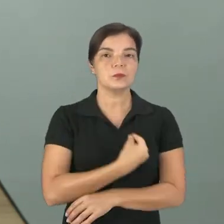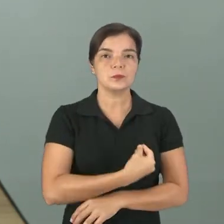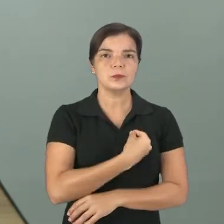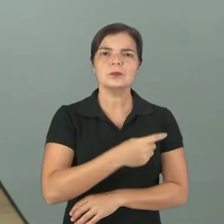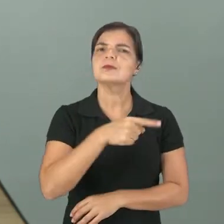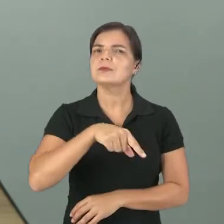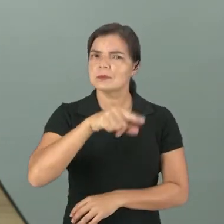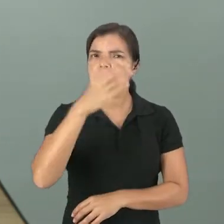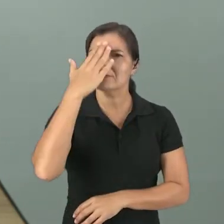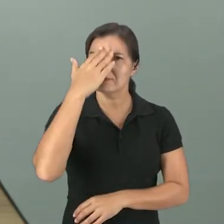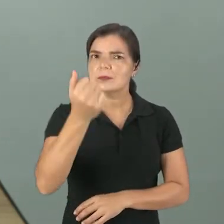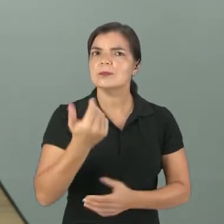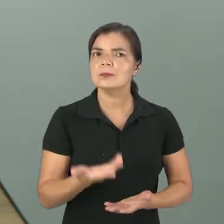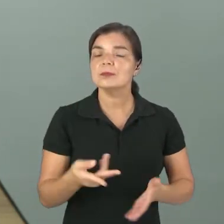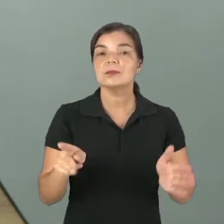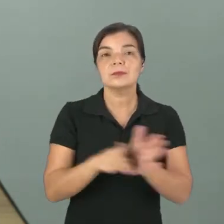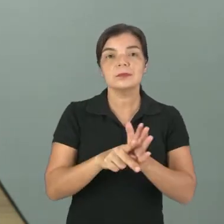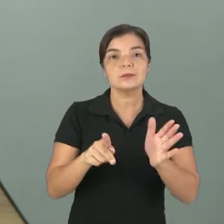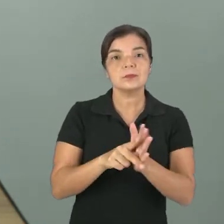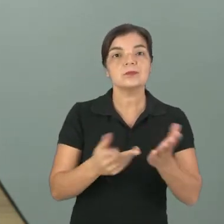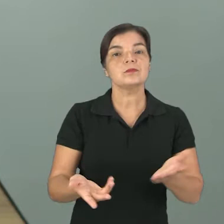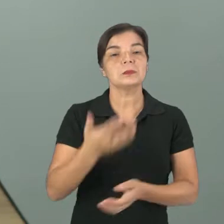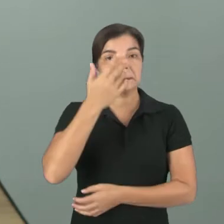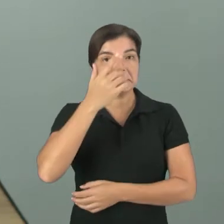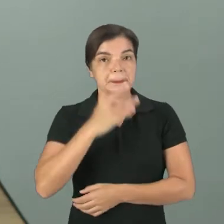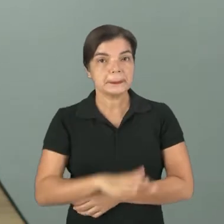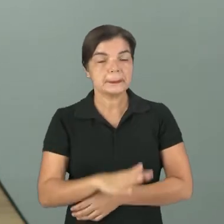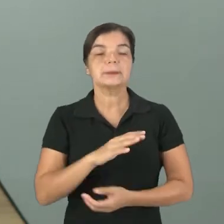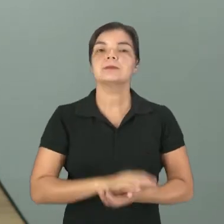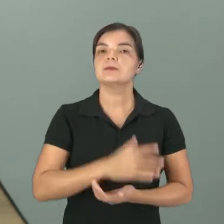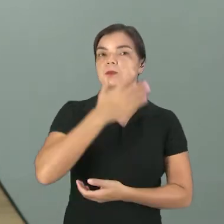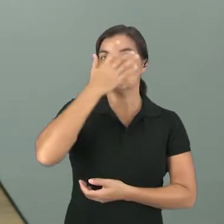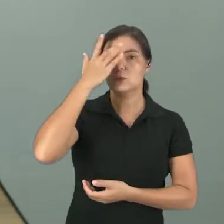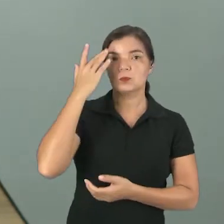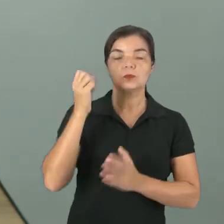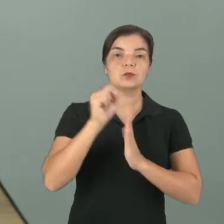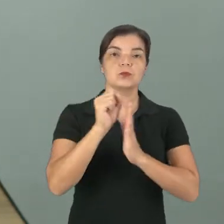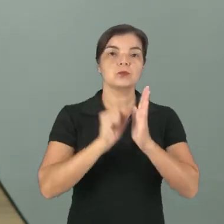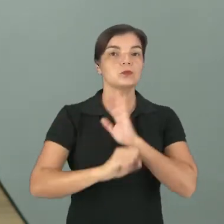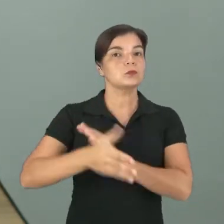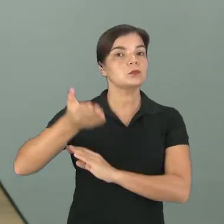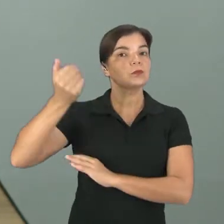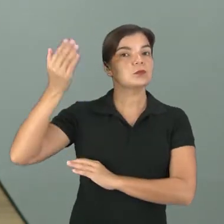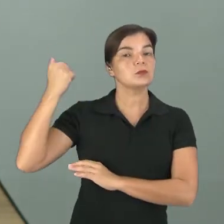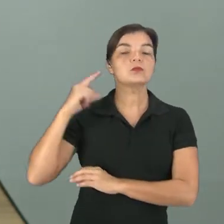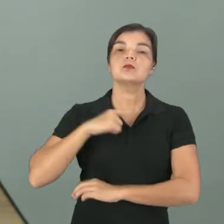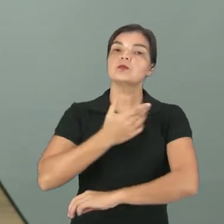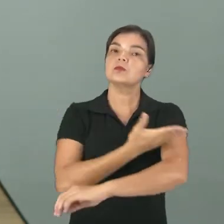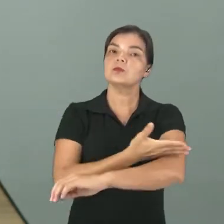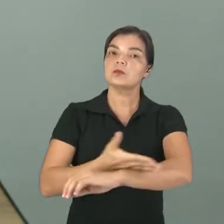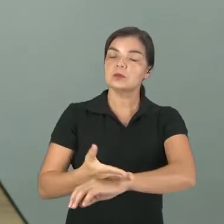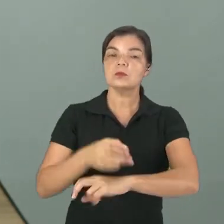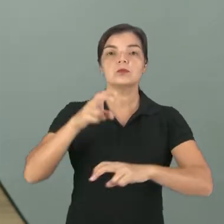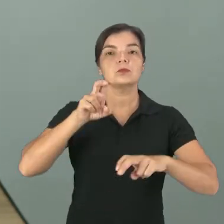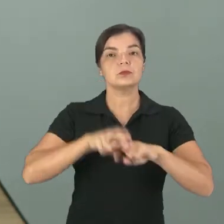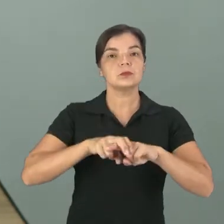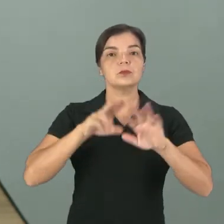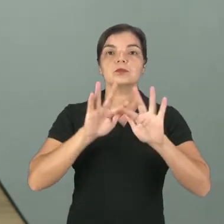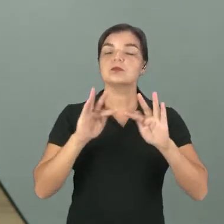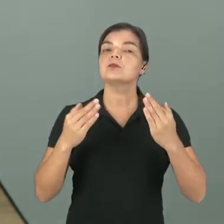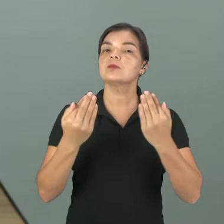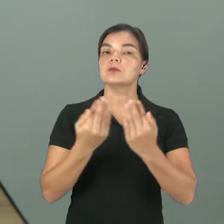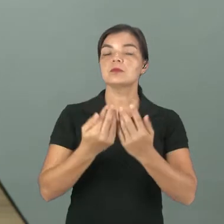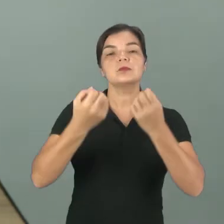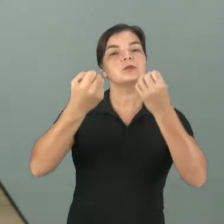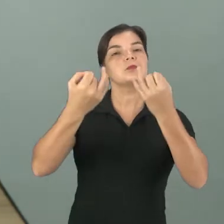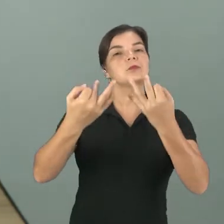vocês sabiam? Eles fazem parte da nossa infância. As pessoas dos séculos passados tinham o costume de se sentar em família e